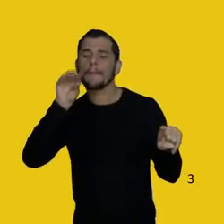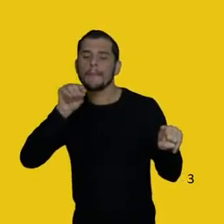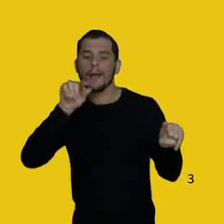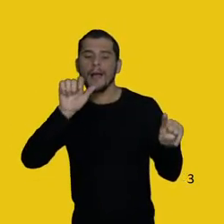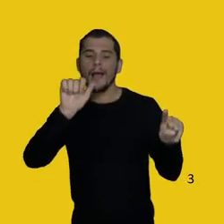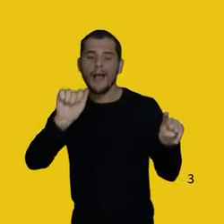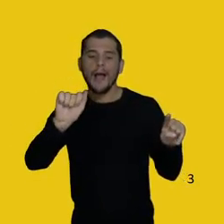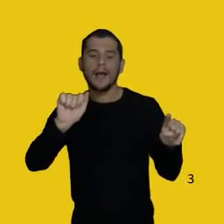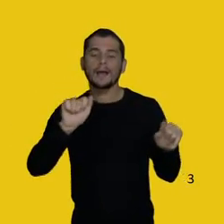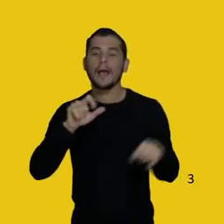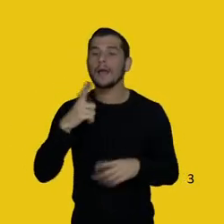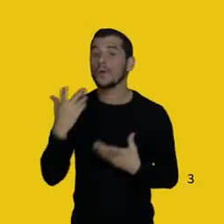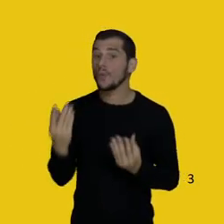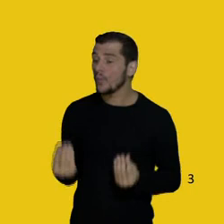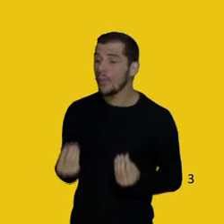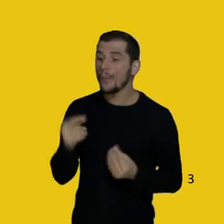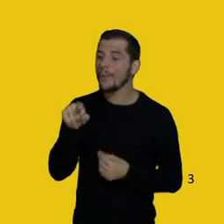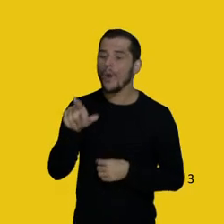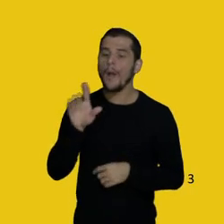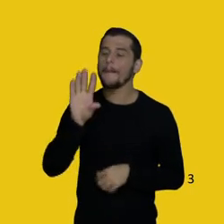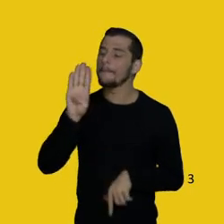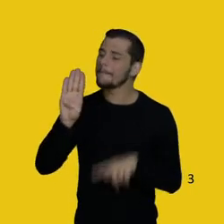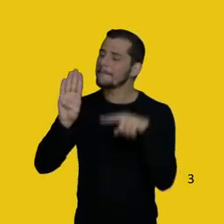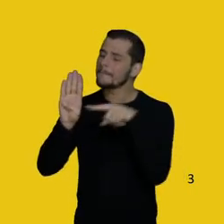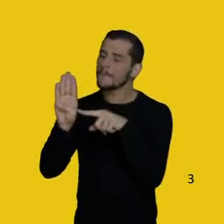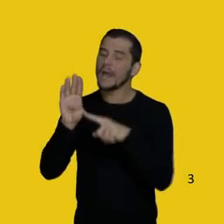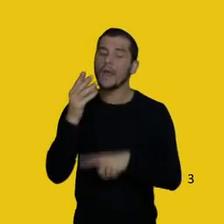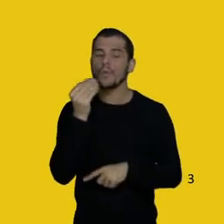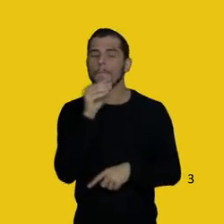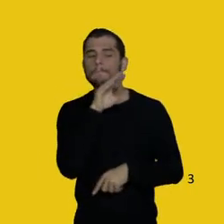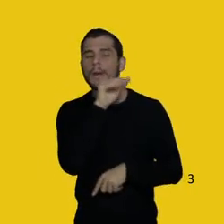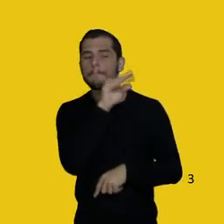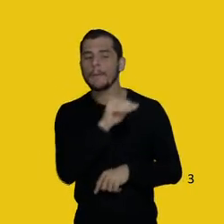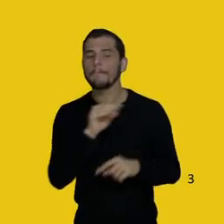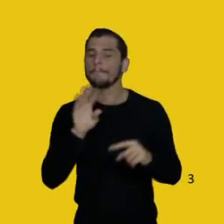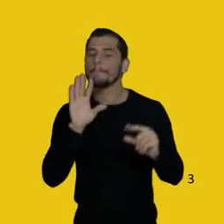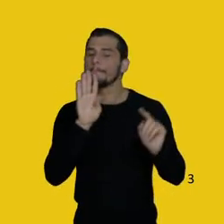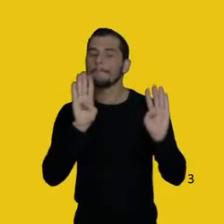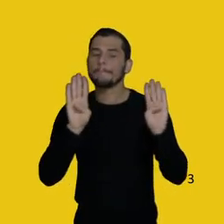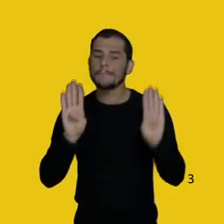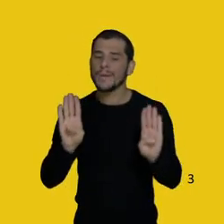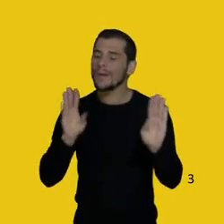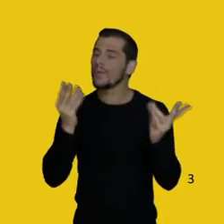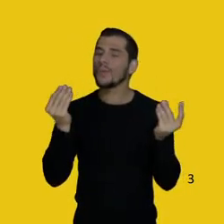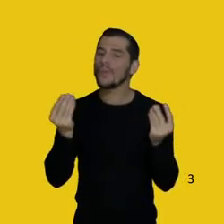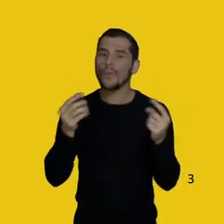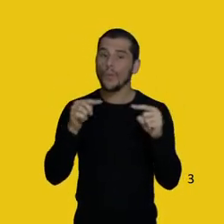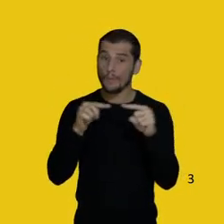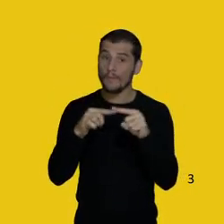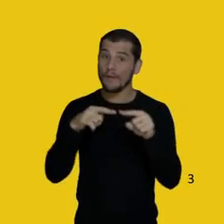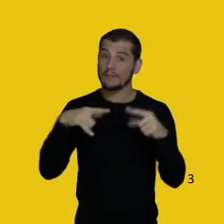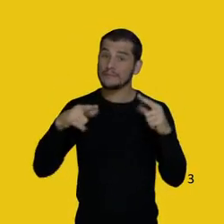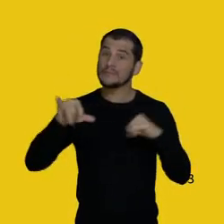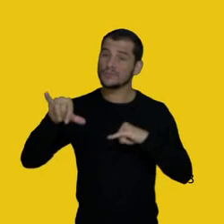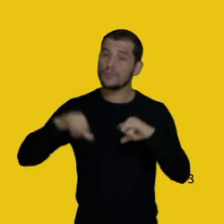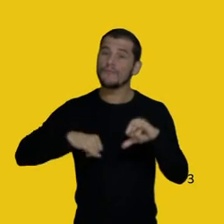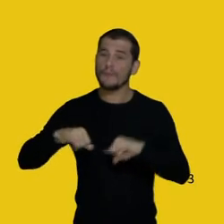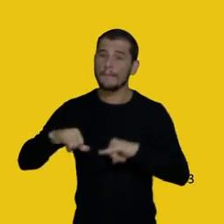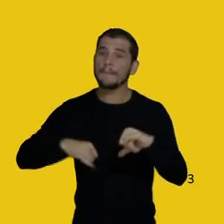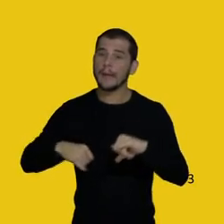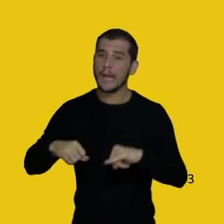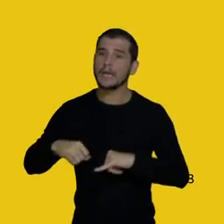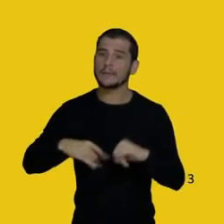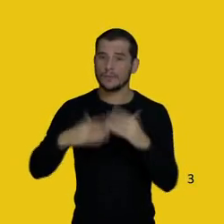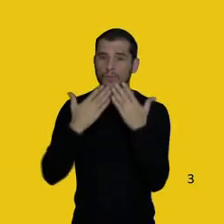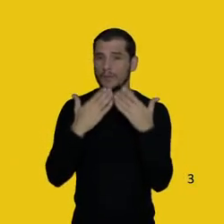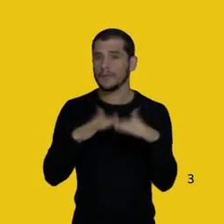né então é muito sofrido para eles isso muito sofrido muito eles choram até né